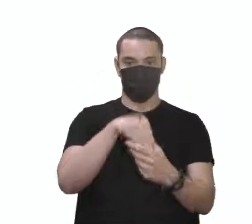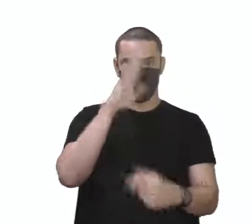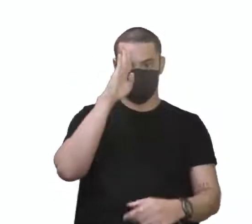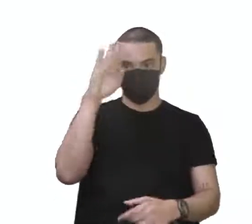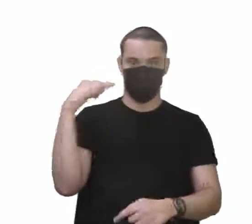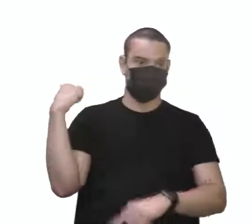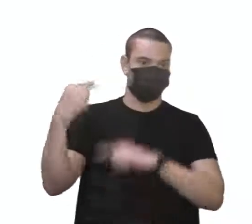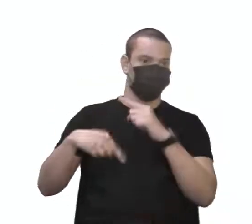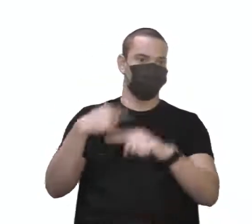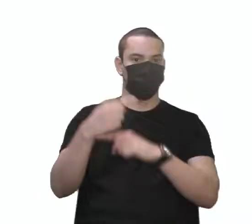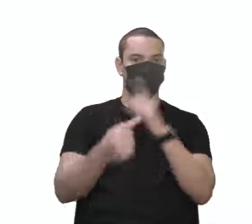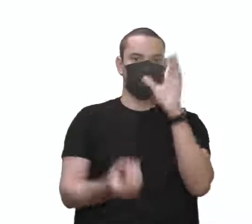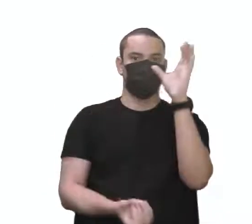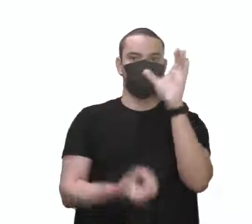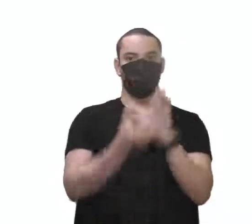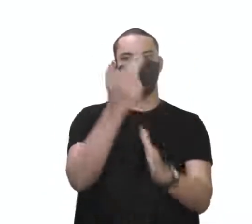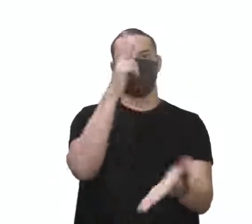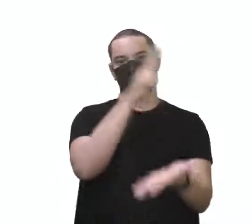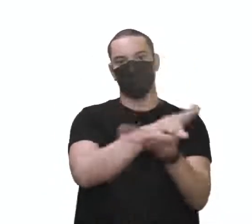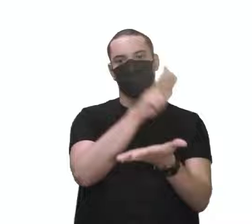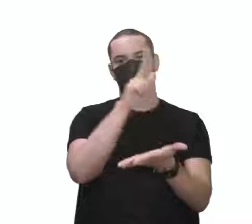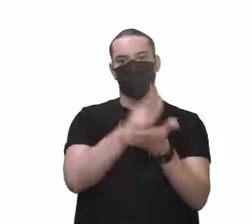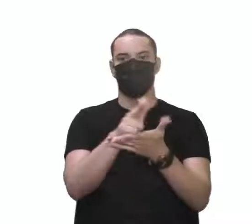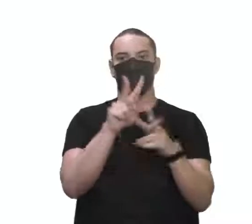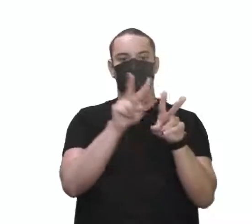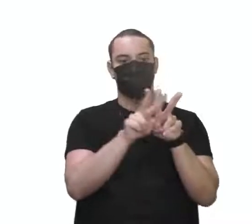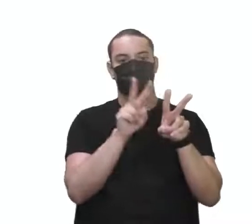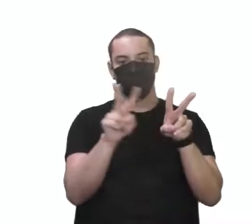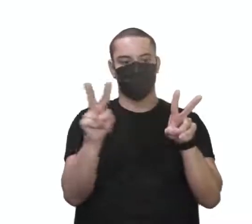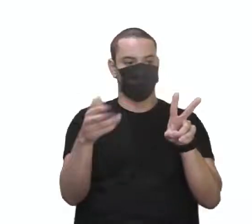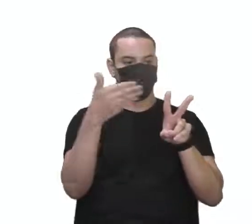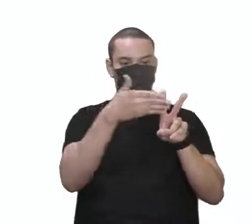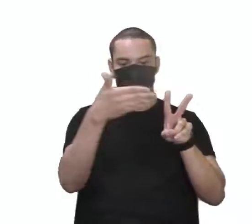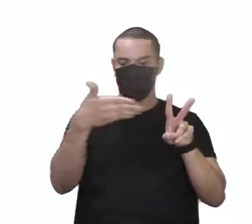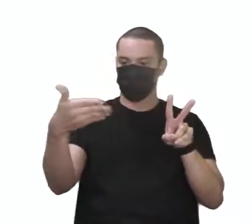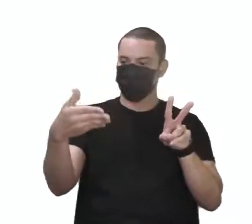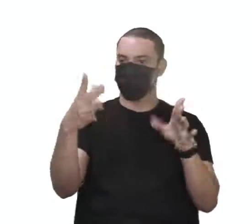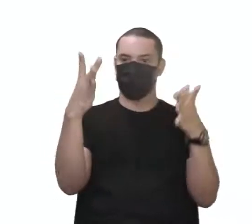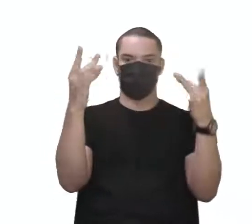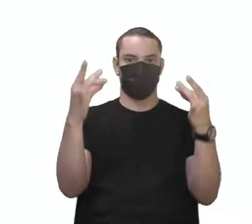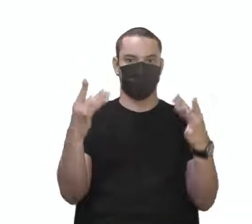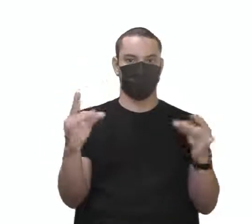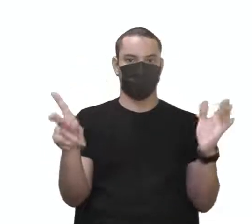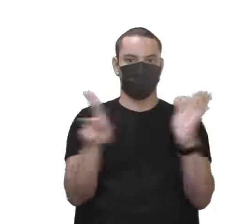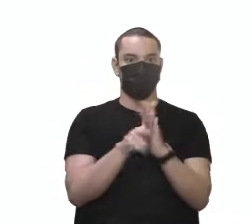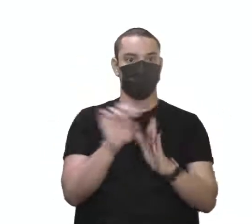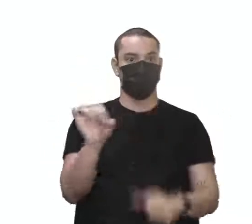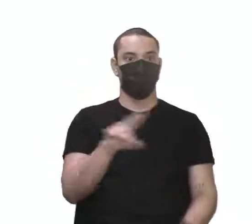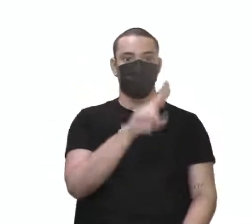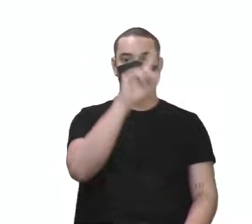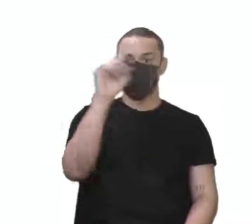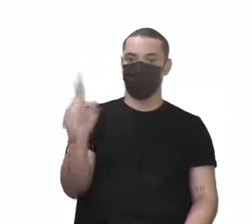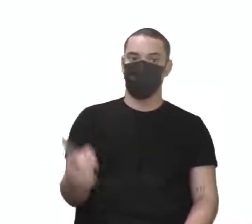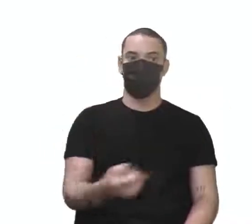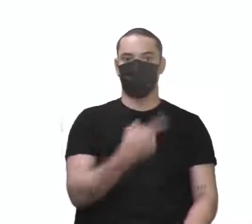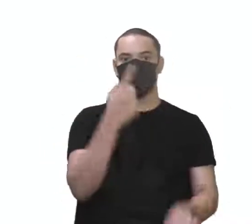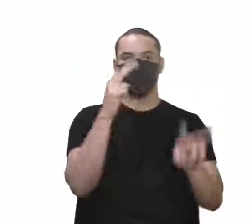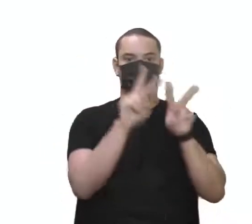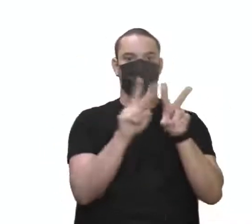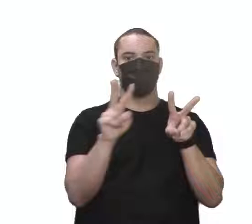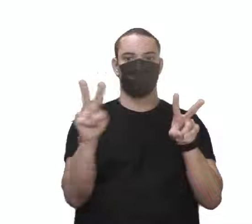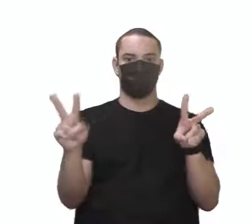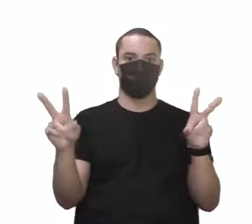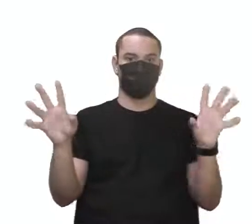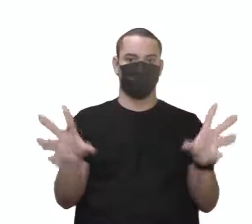hereditariedade. Formada por uma sequência, gente, específicas ou milhares de pares